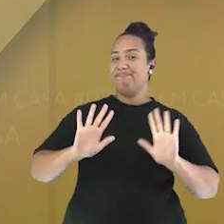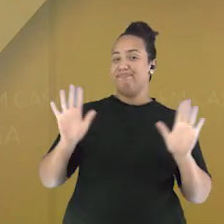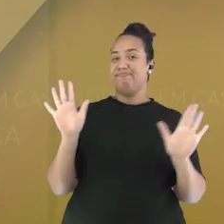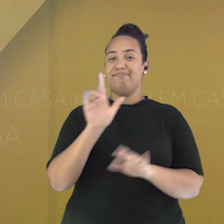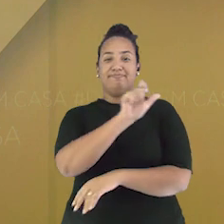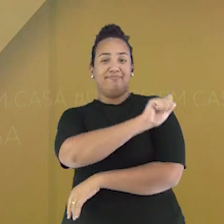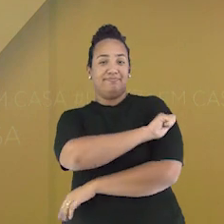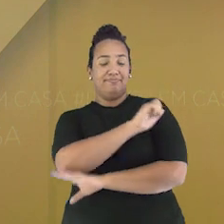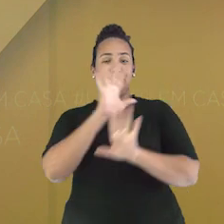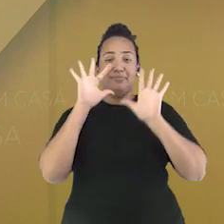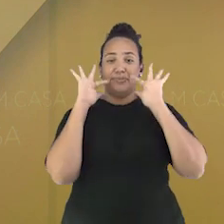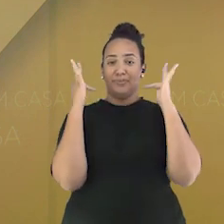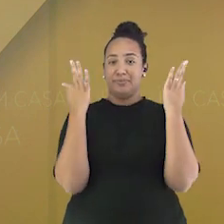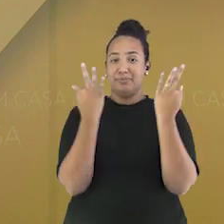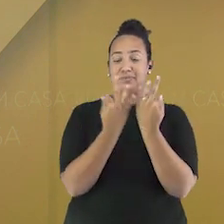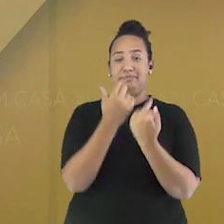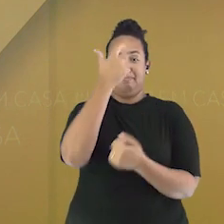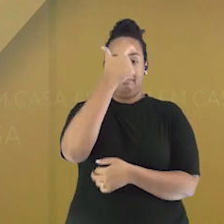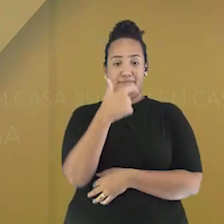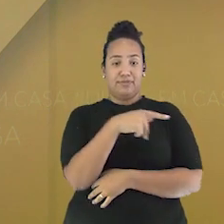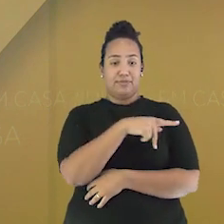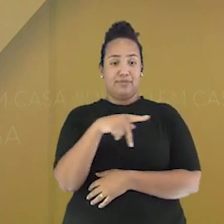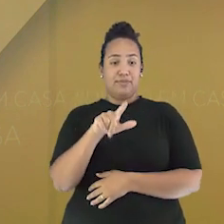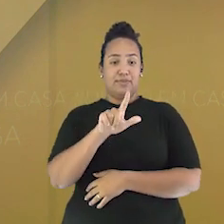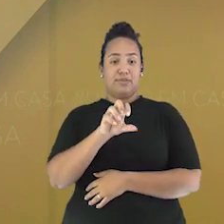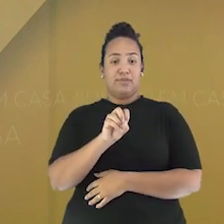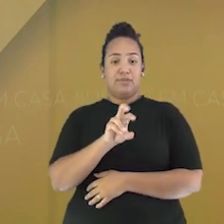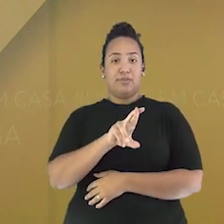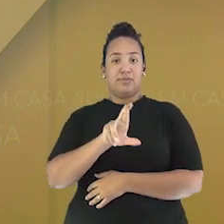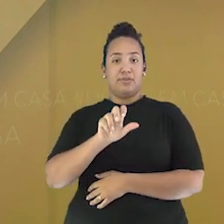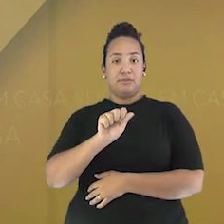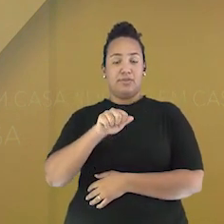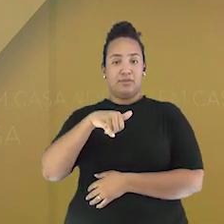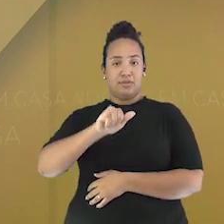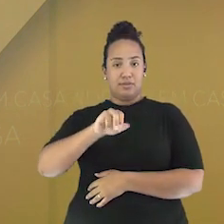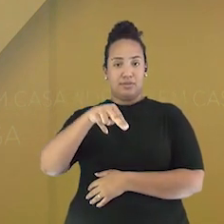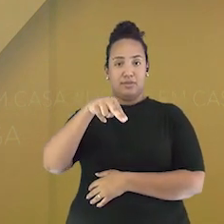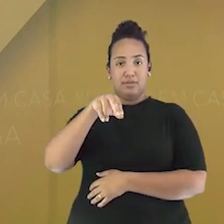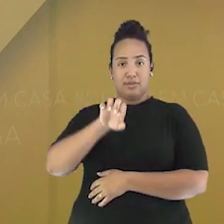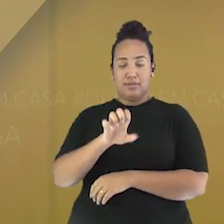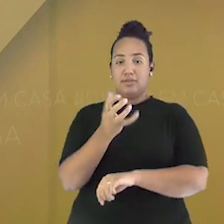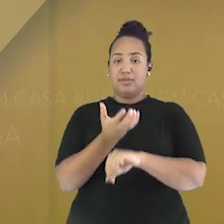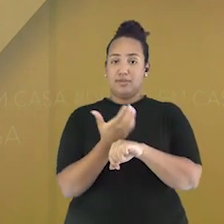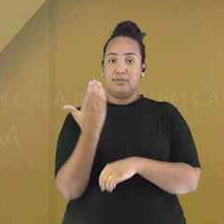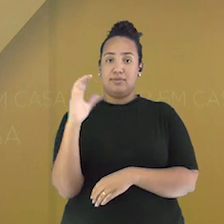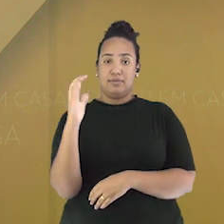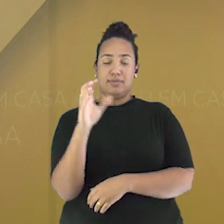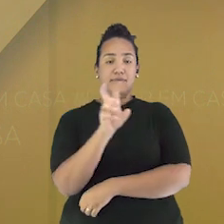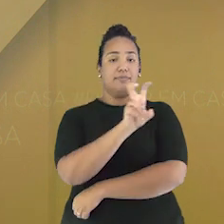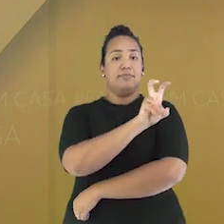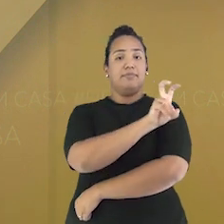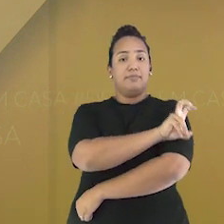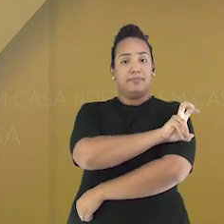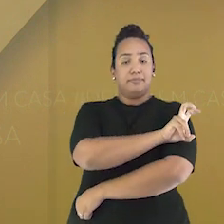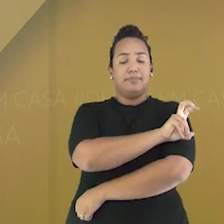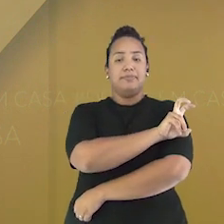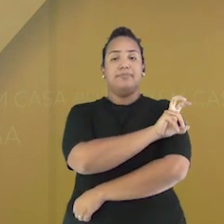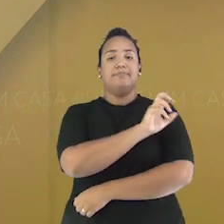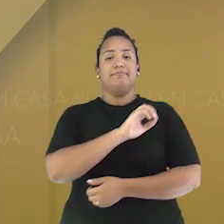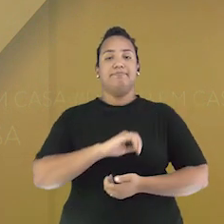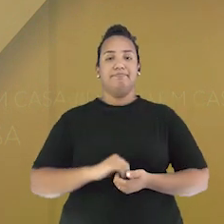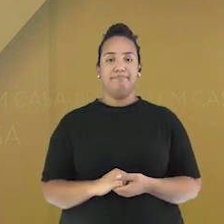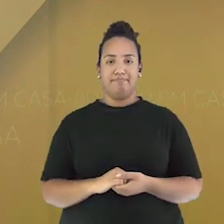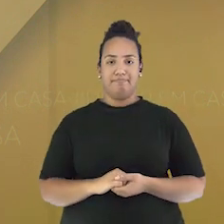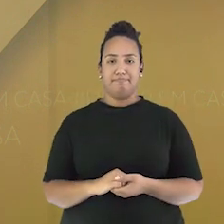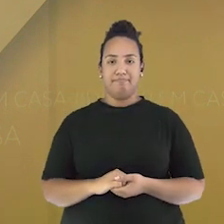Ei, estudantes e familiares! Sou a professora Lohane de Ciências, do 5º ano dos anos iniciais do